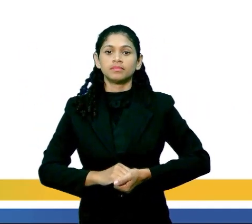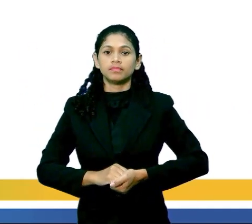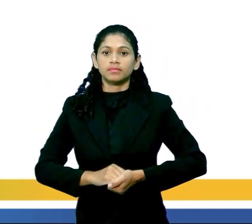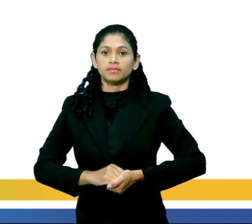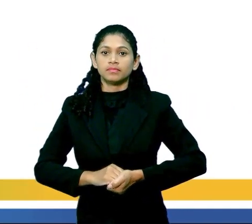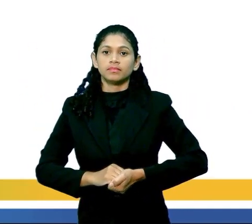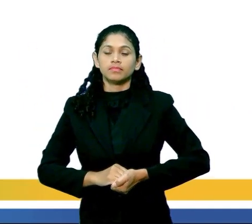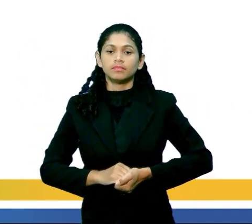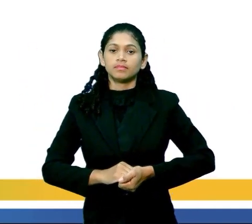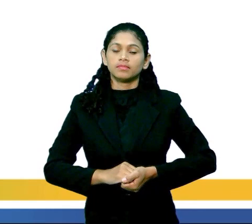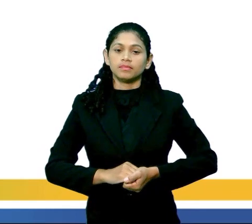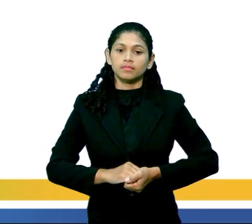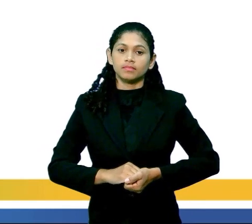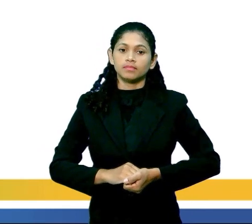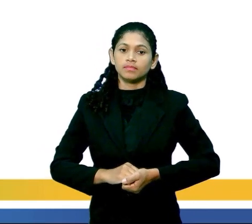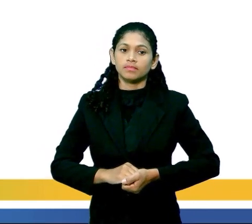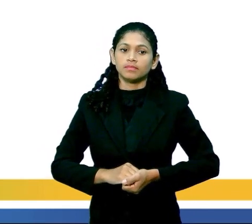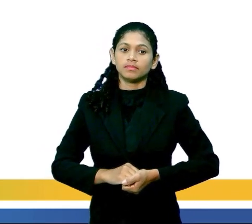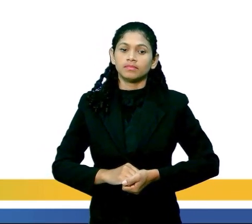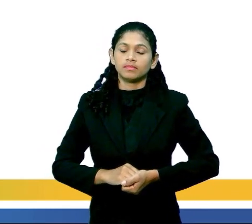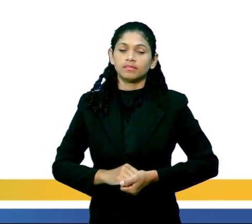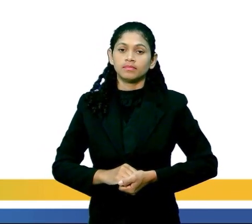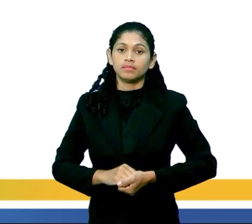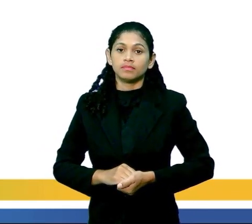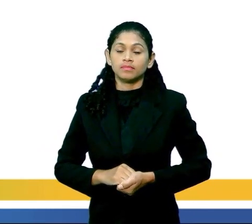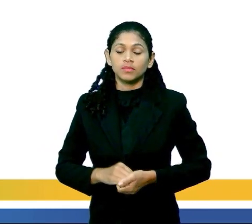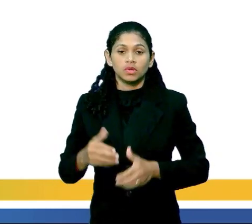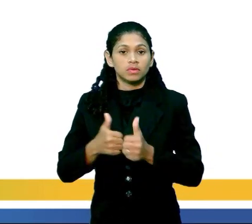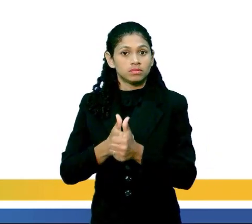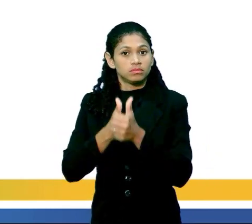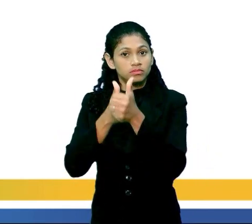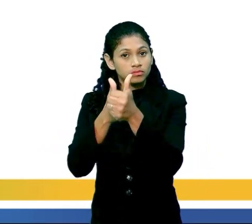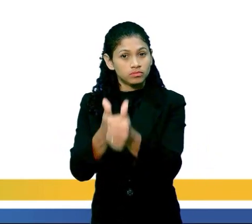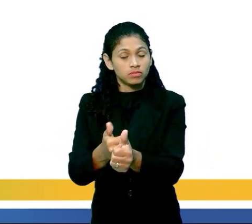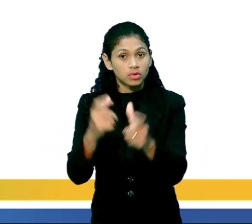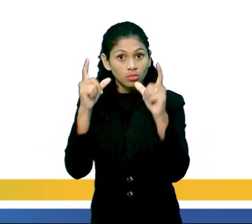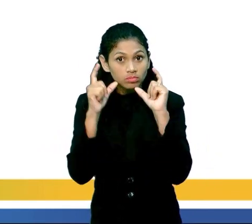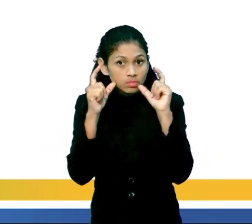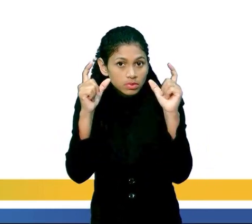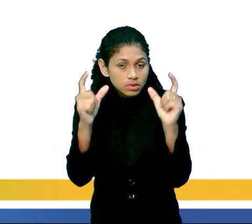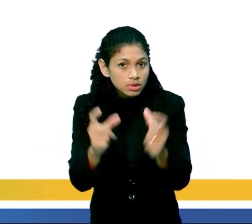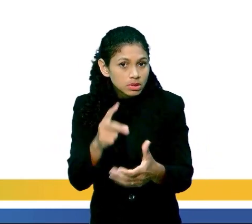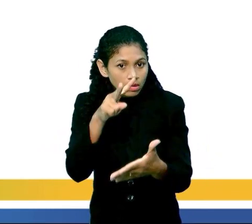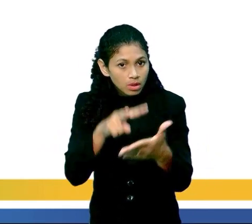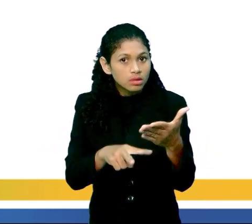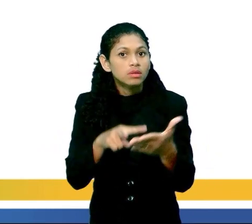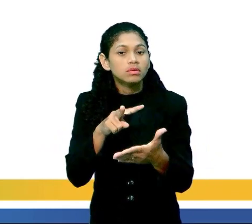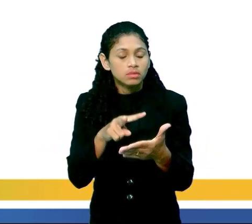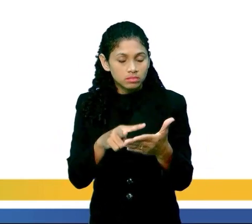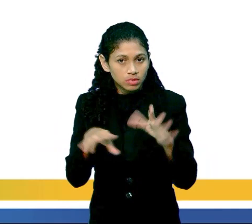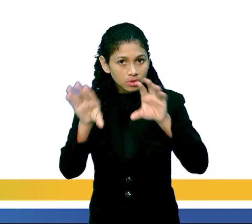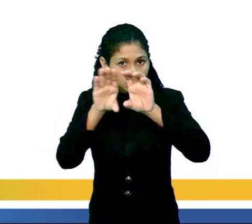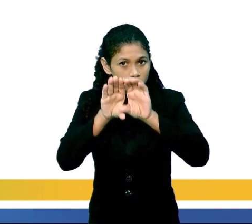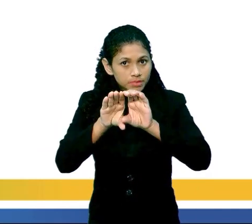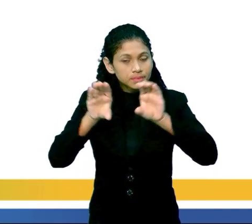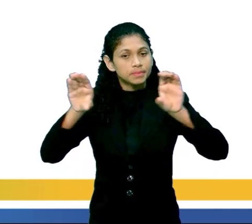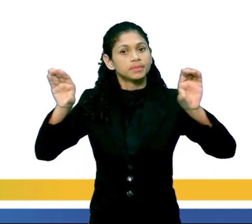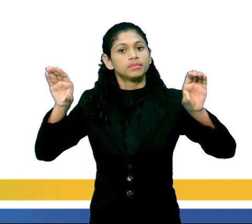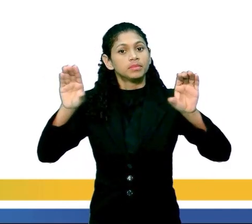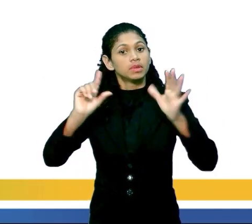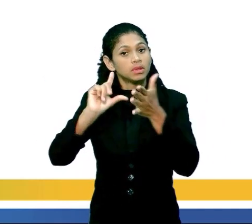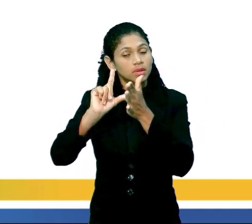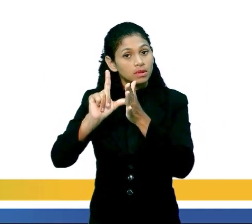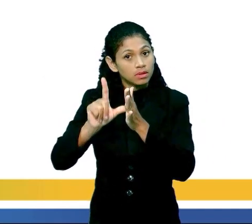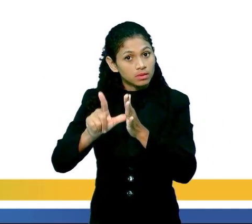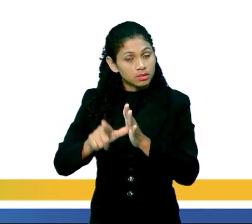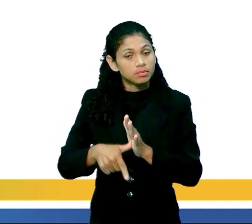questão de número 24. Então acompanhem com bastante atenção a leitura do enunciado, depois